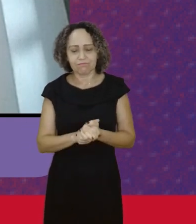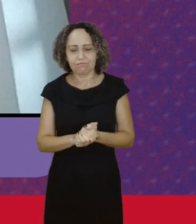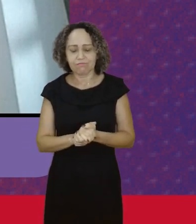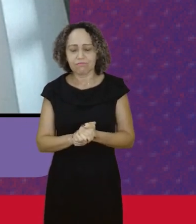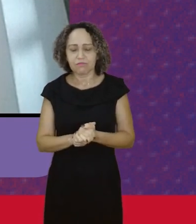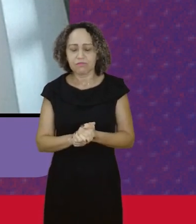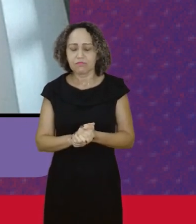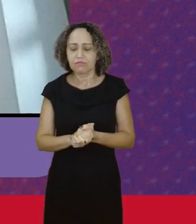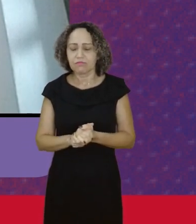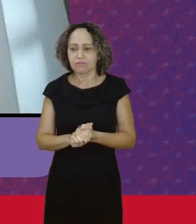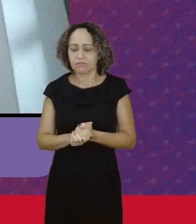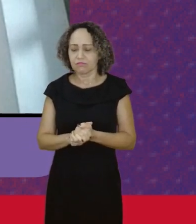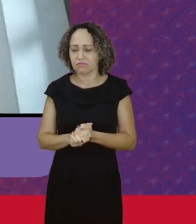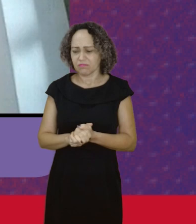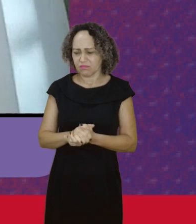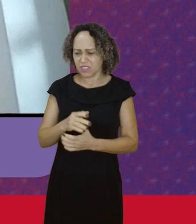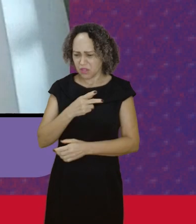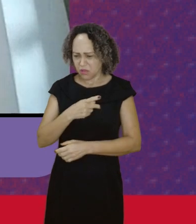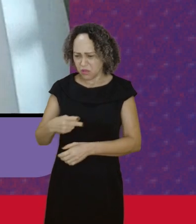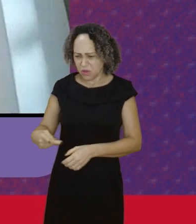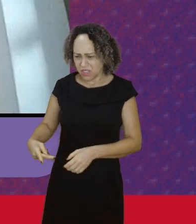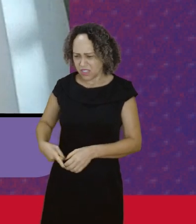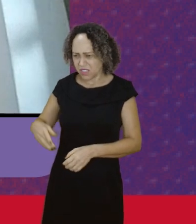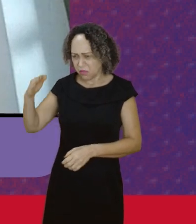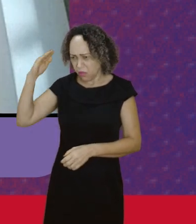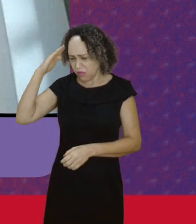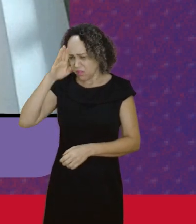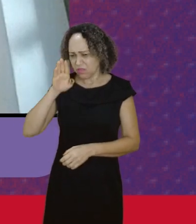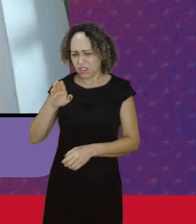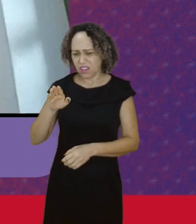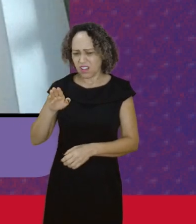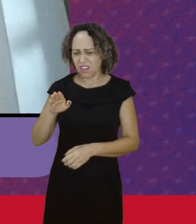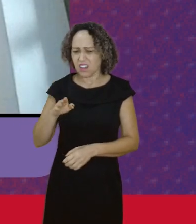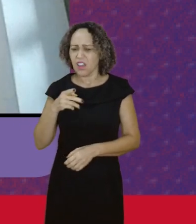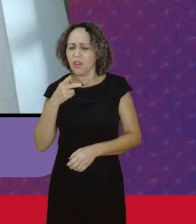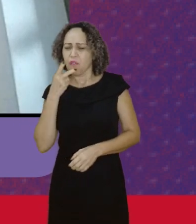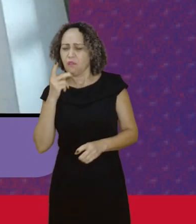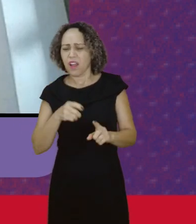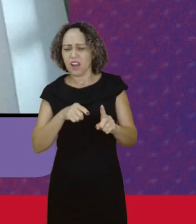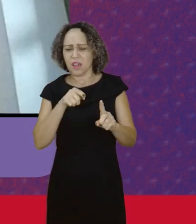chama professores de vagabundos, de doutrinadores.